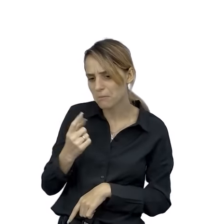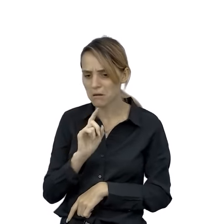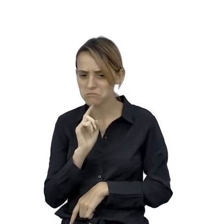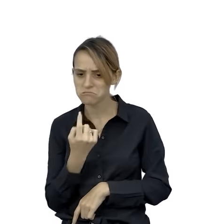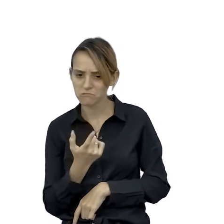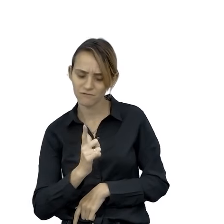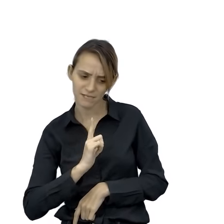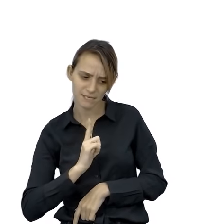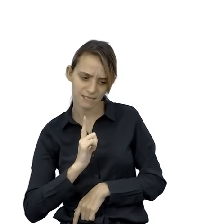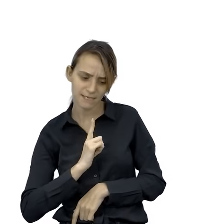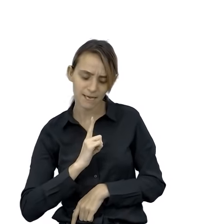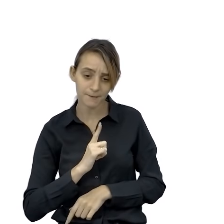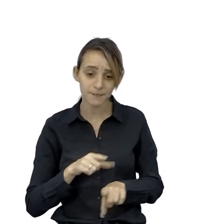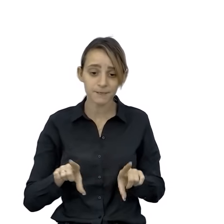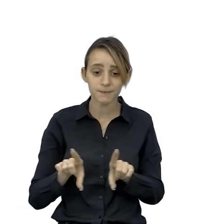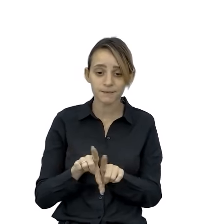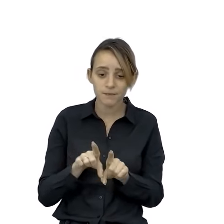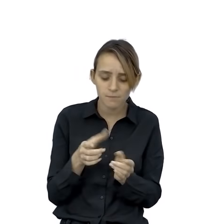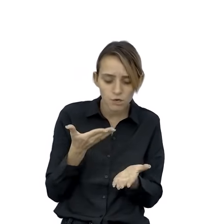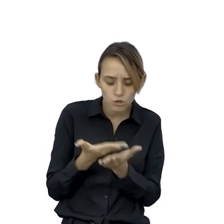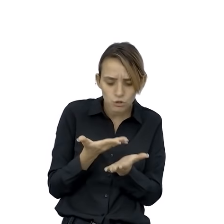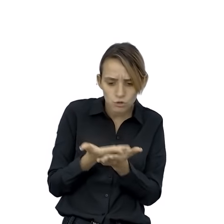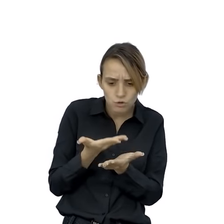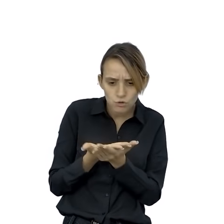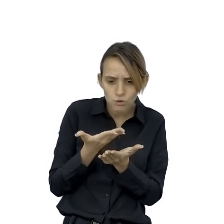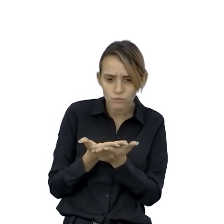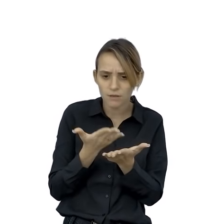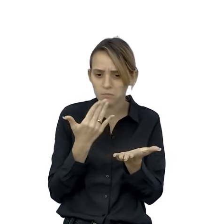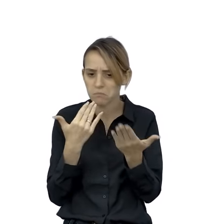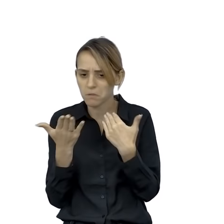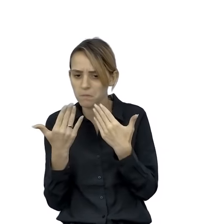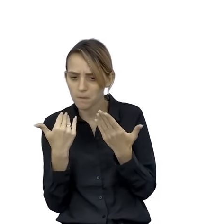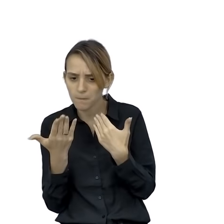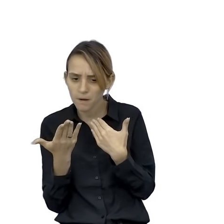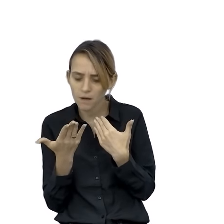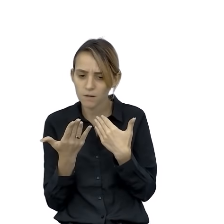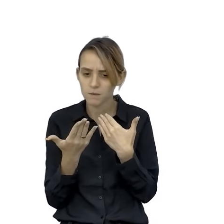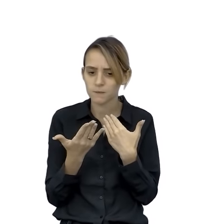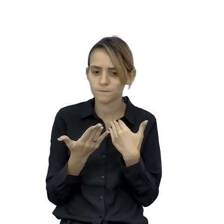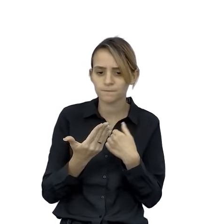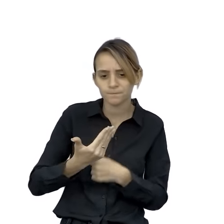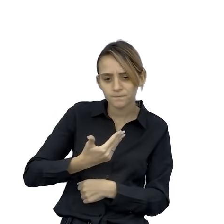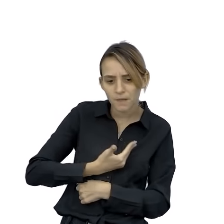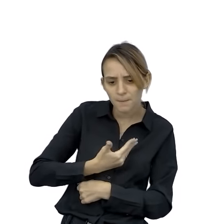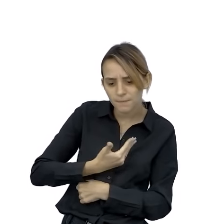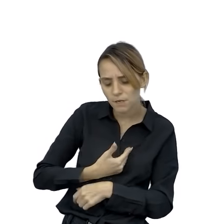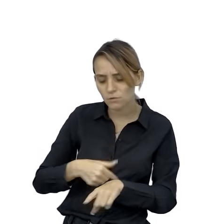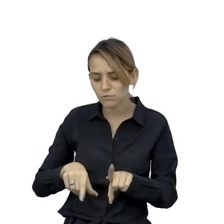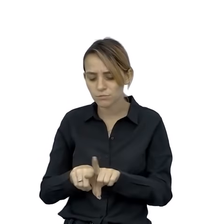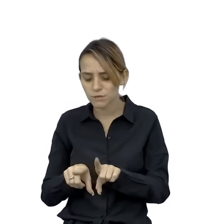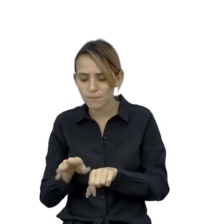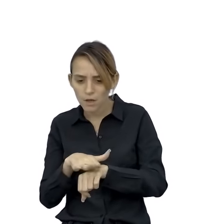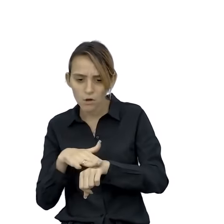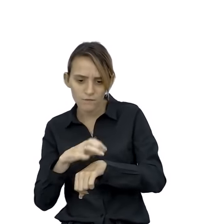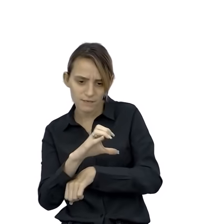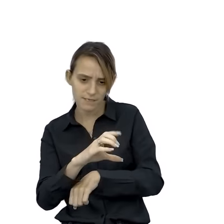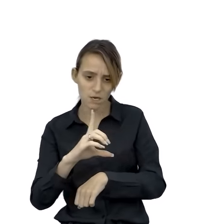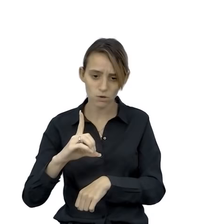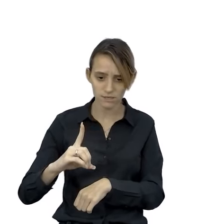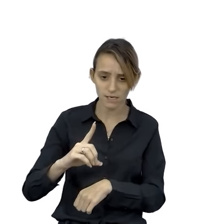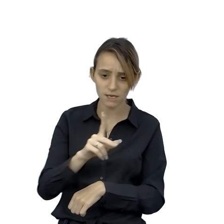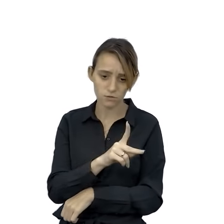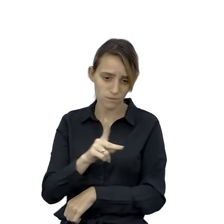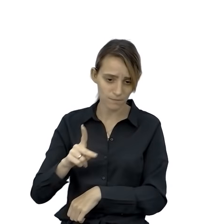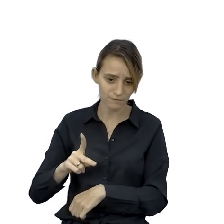gente poder estudar um pouquinho mais para poder estar discutindo também com os nossos pares, com o nosso professor coordenador.